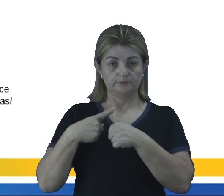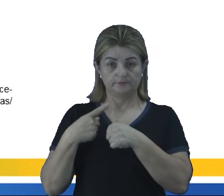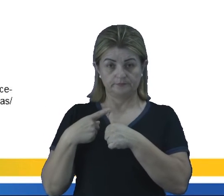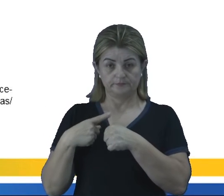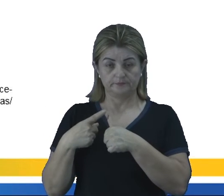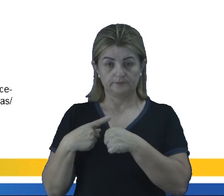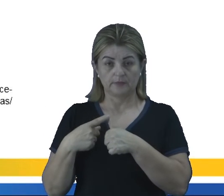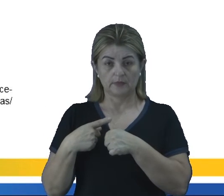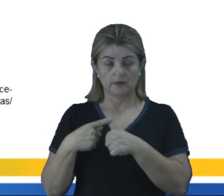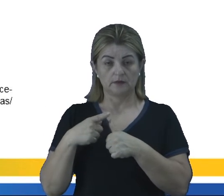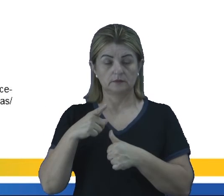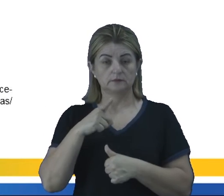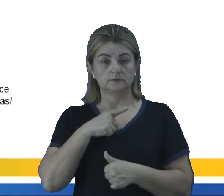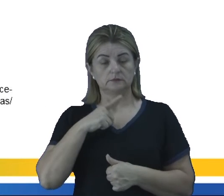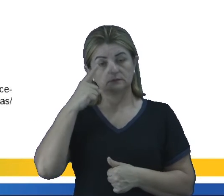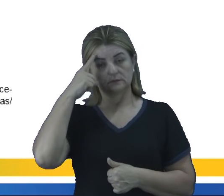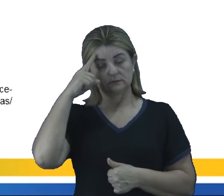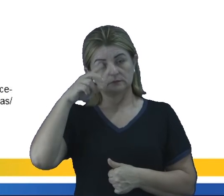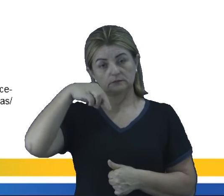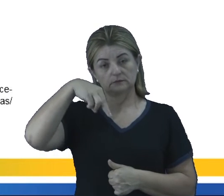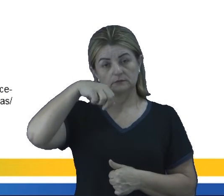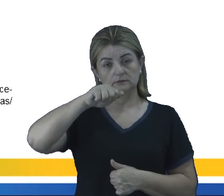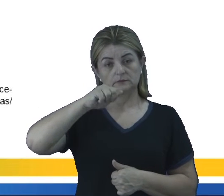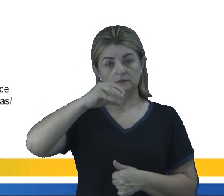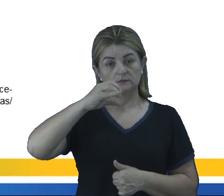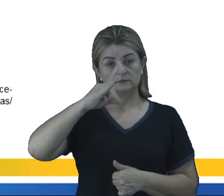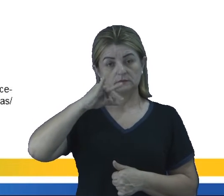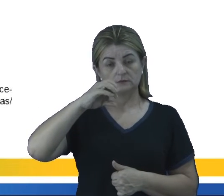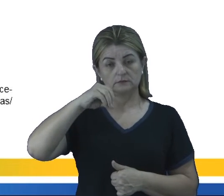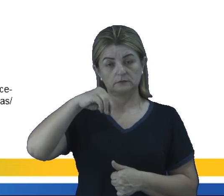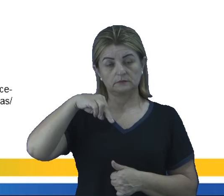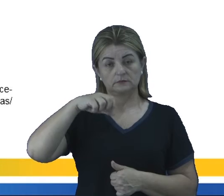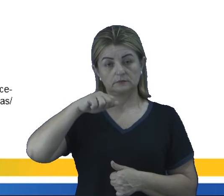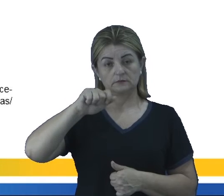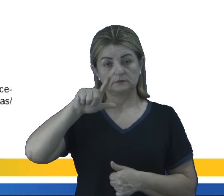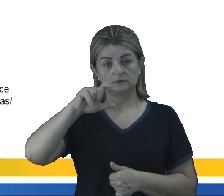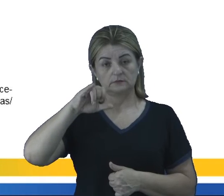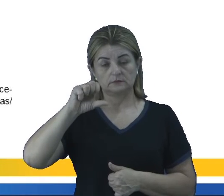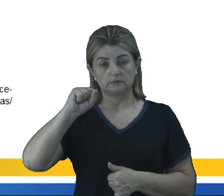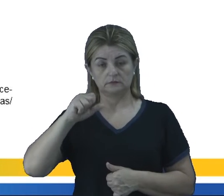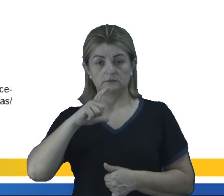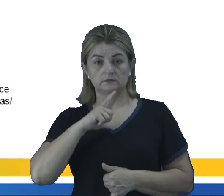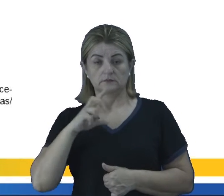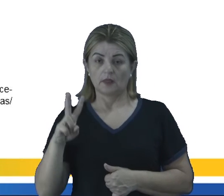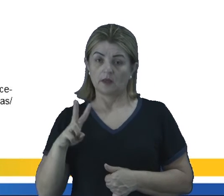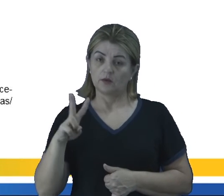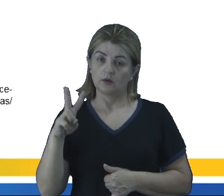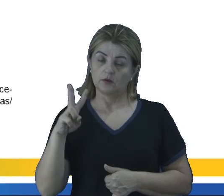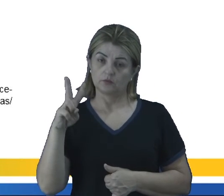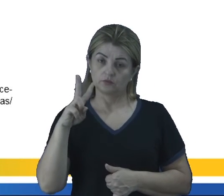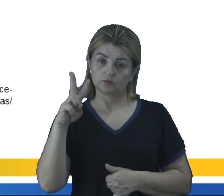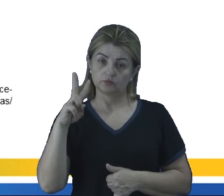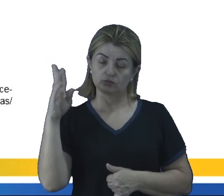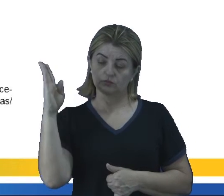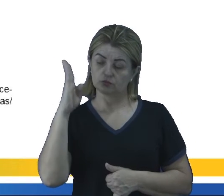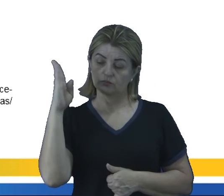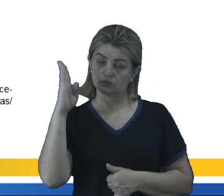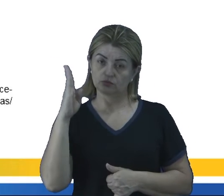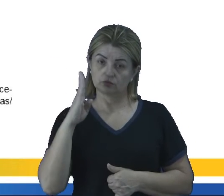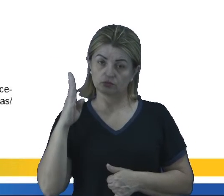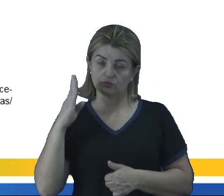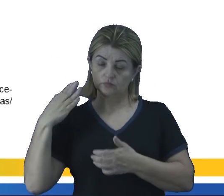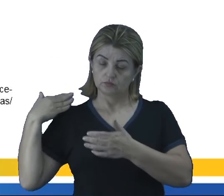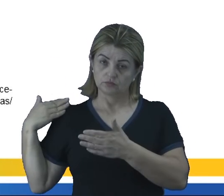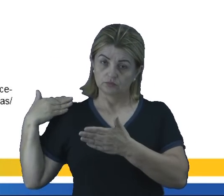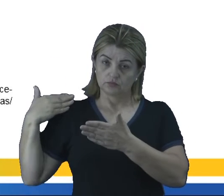Características do romantismo. Primeiro vamos ver o subjetivismo. O subjetivismo, subjetivo em si, é uma palavra que parece